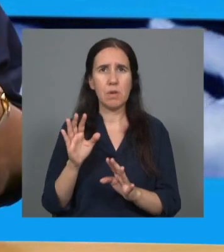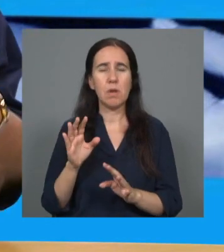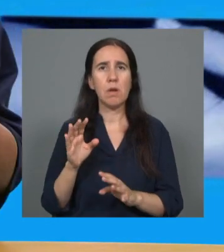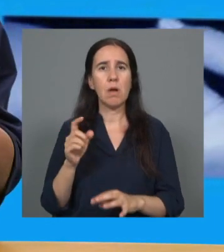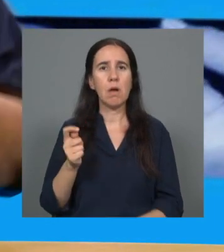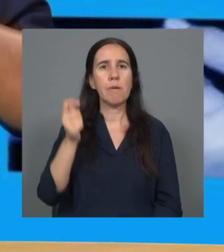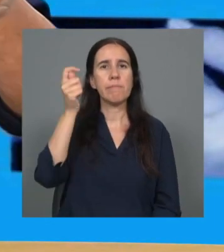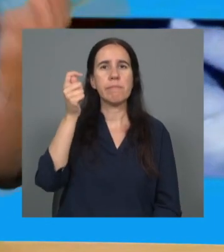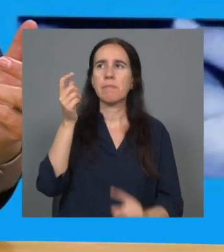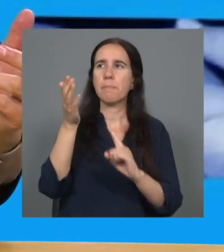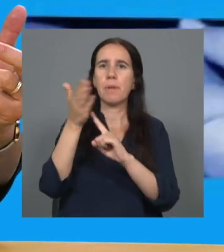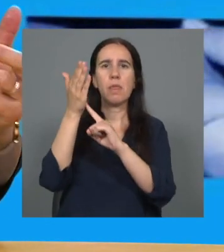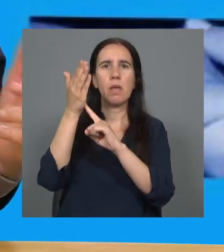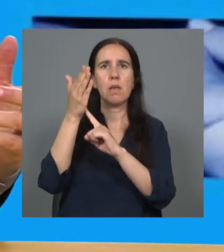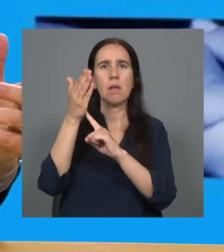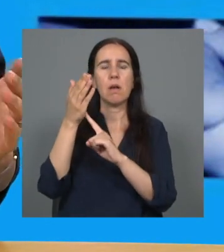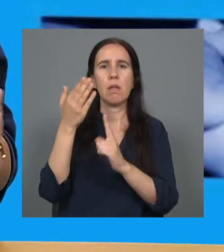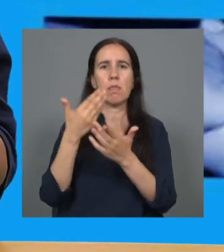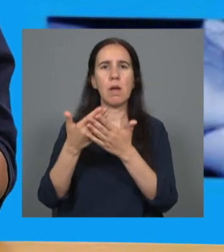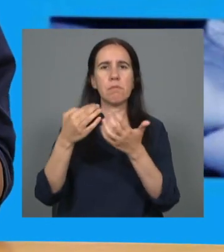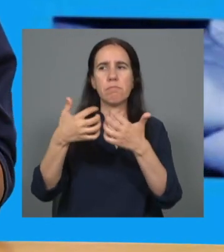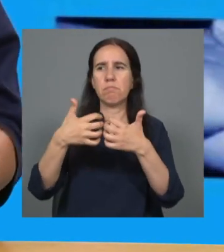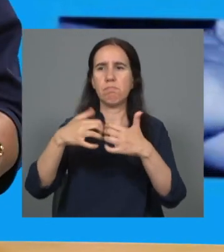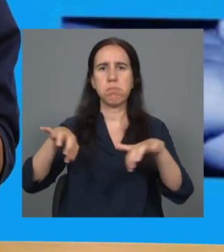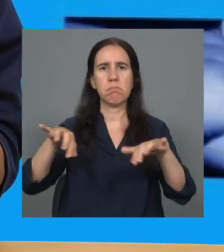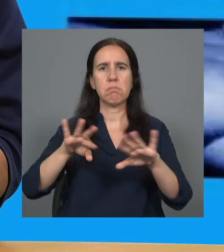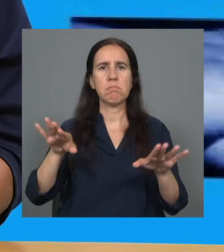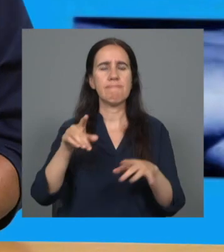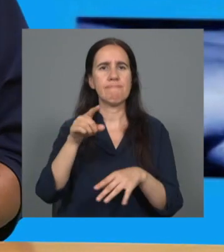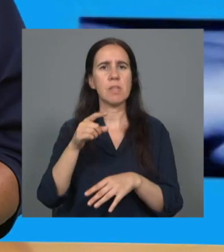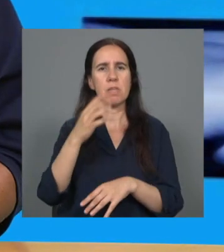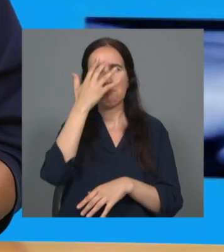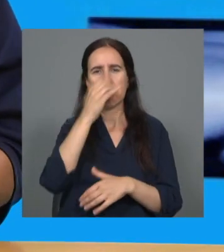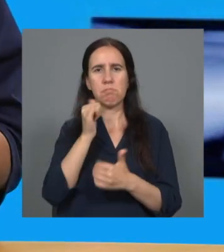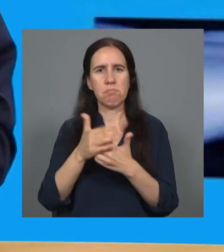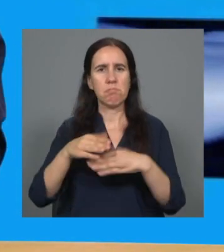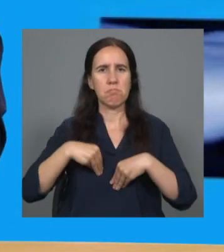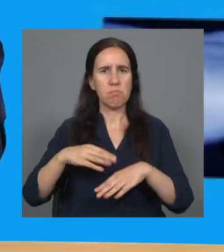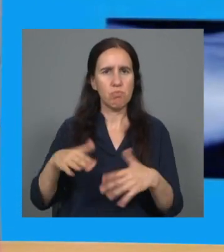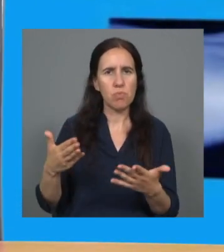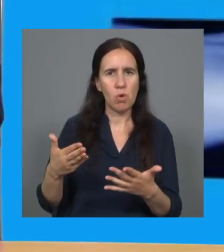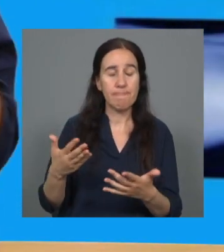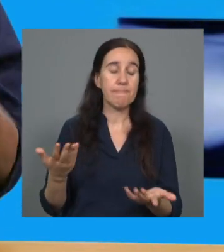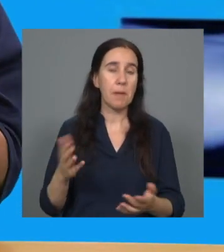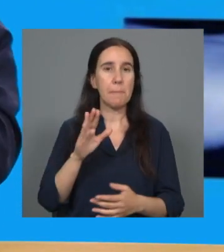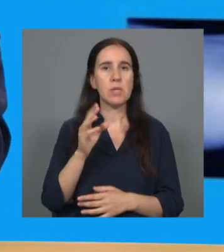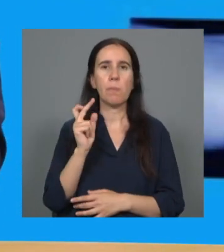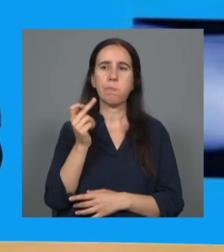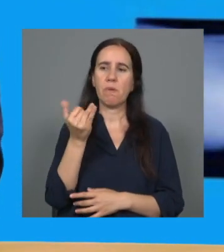a bandeira de uma questão fraturante, a eutanásia. Agora, desde há 20 anos que nos países do